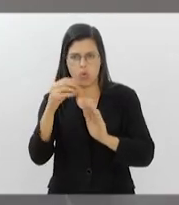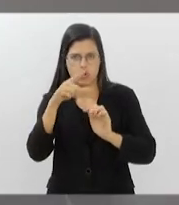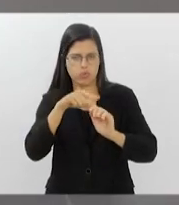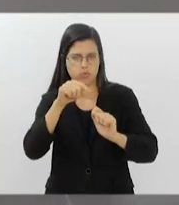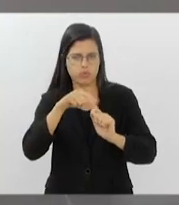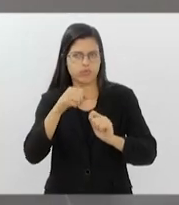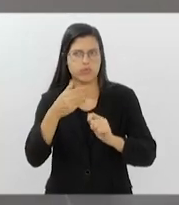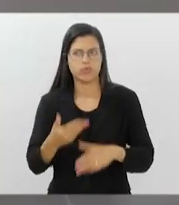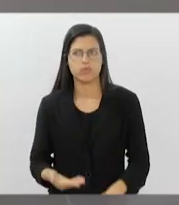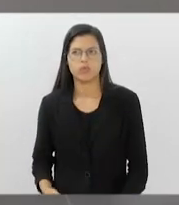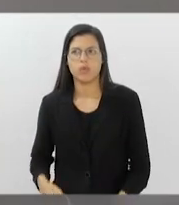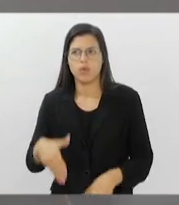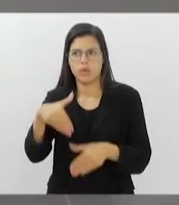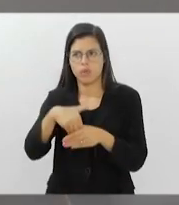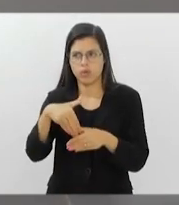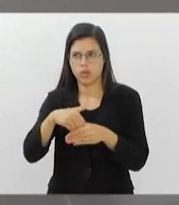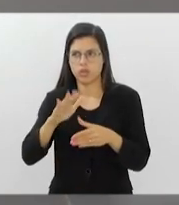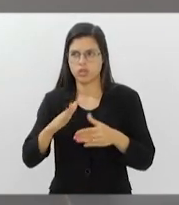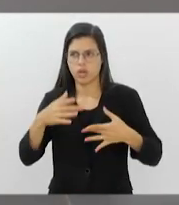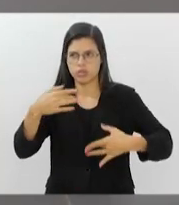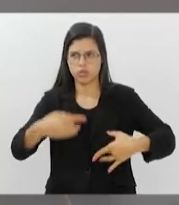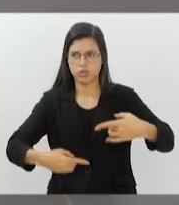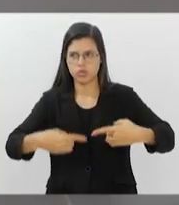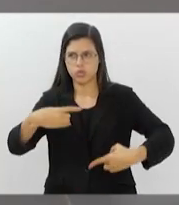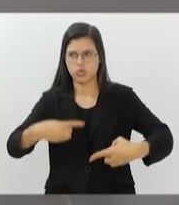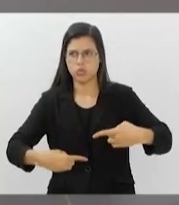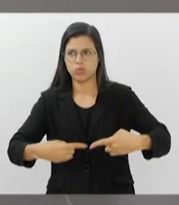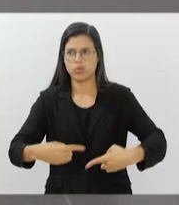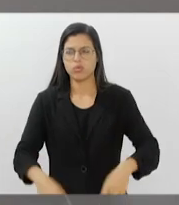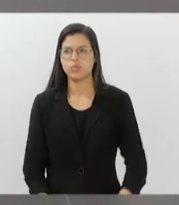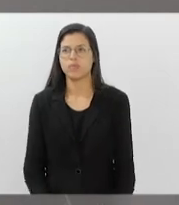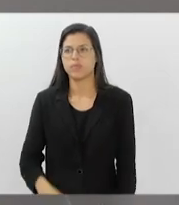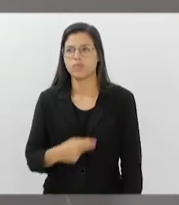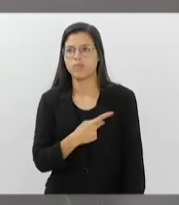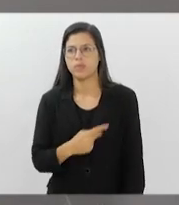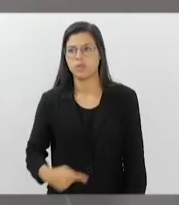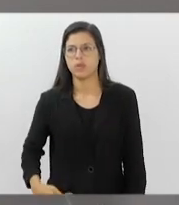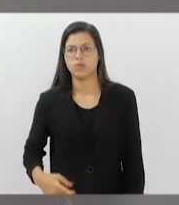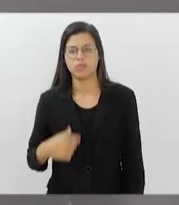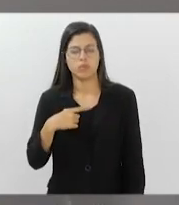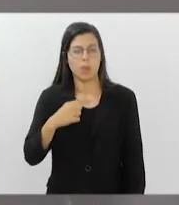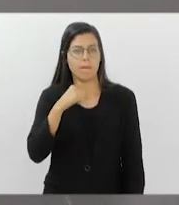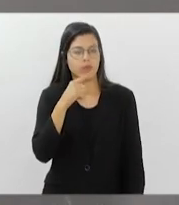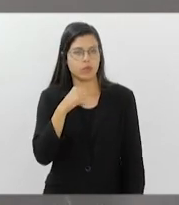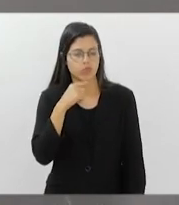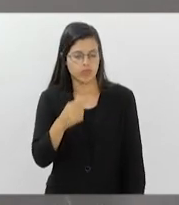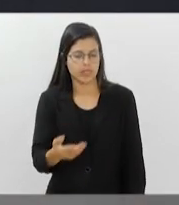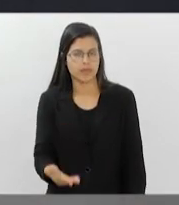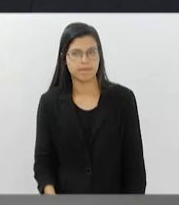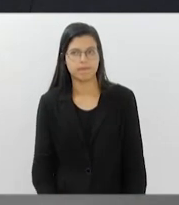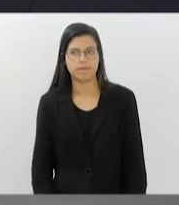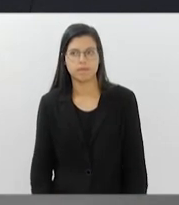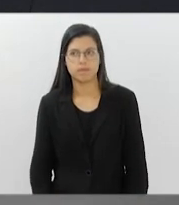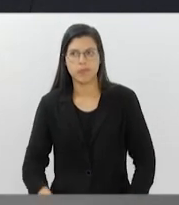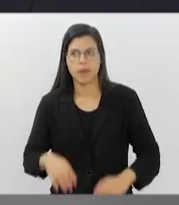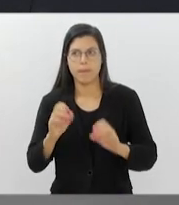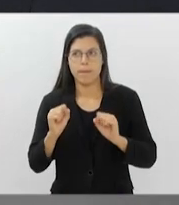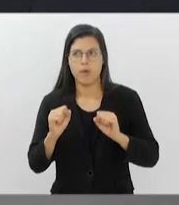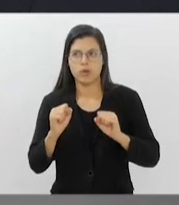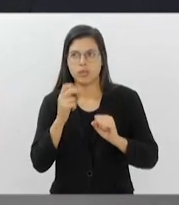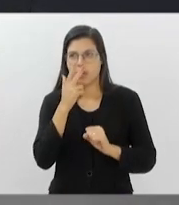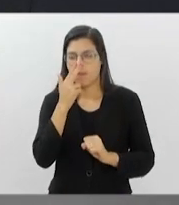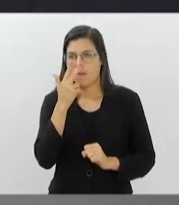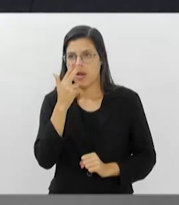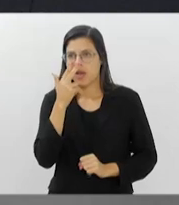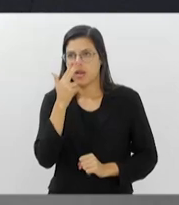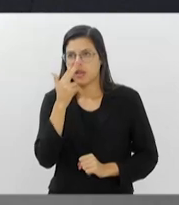vamos votar agora, porque já discutimos. Presidente, tem uma dúvida ainda. Porque pode parecer redundante, mas às